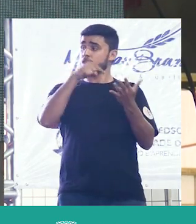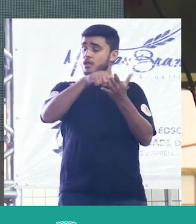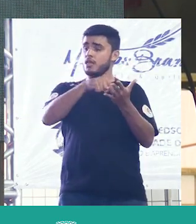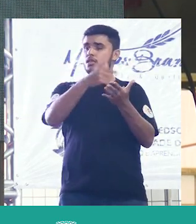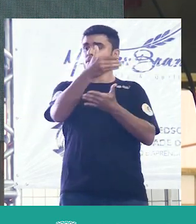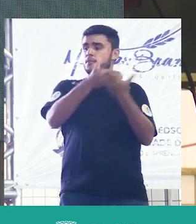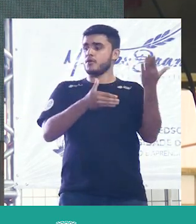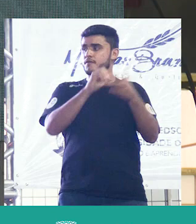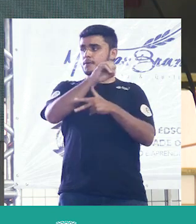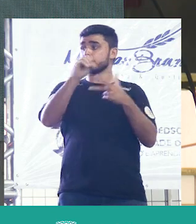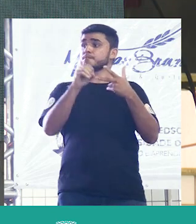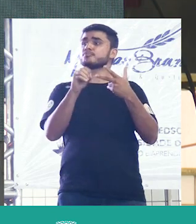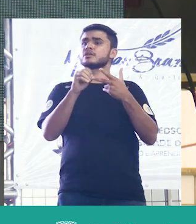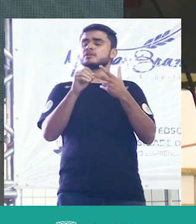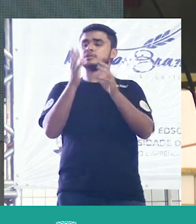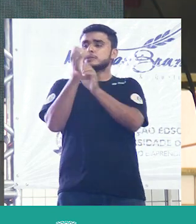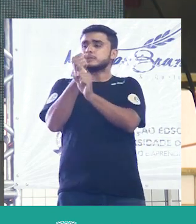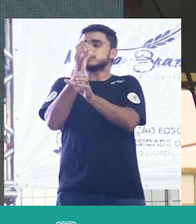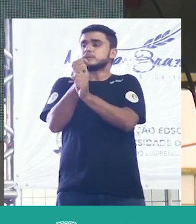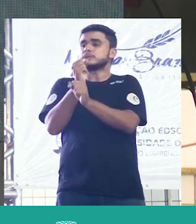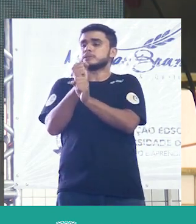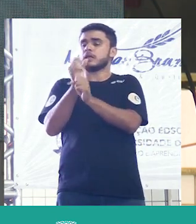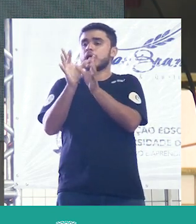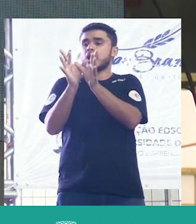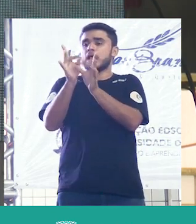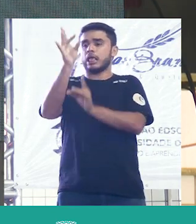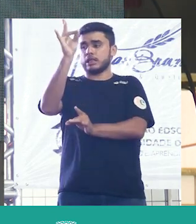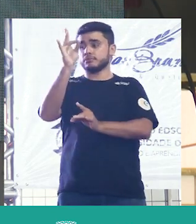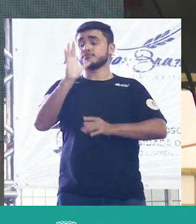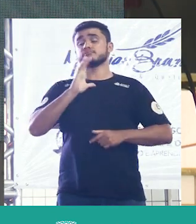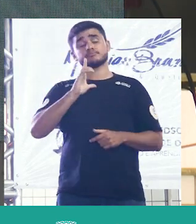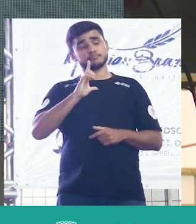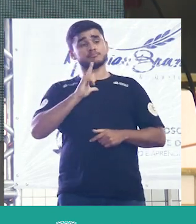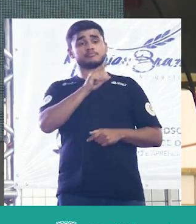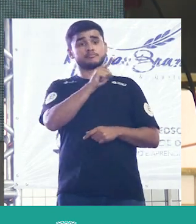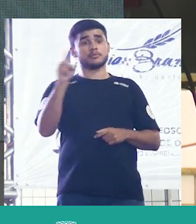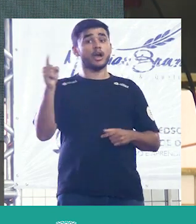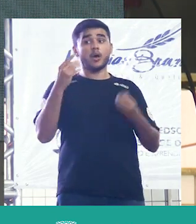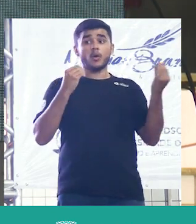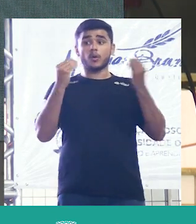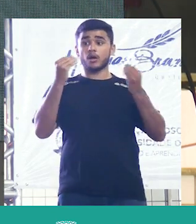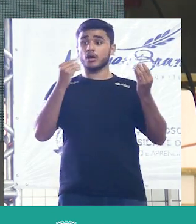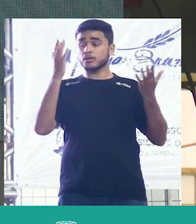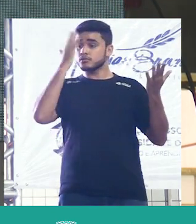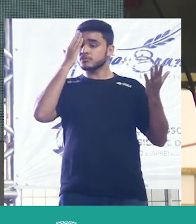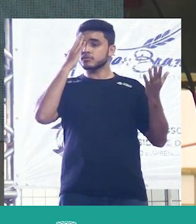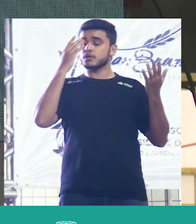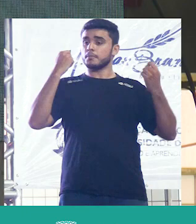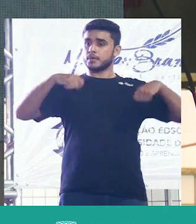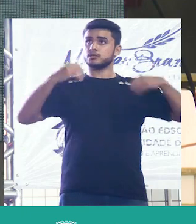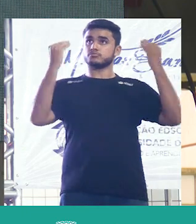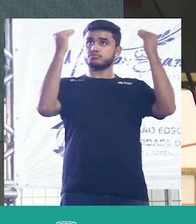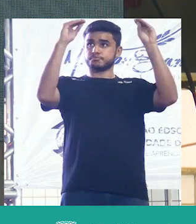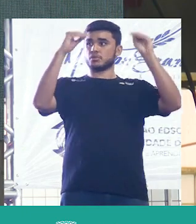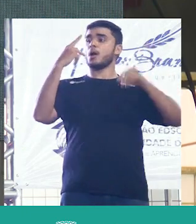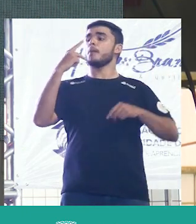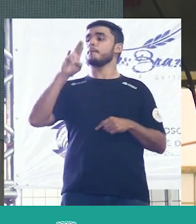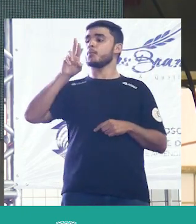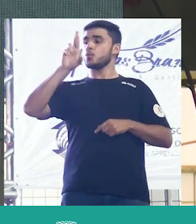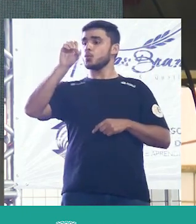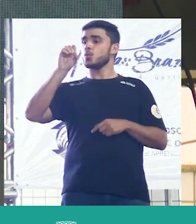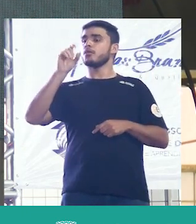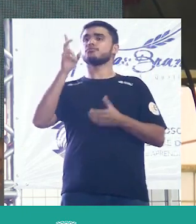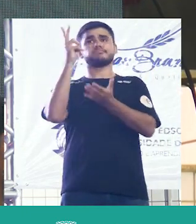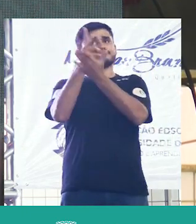você teve mais contas para fazer. E nessa questão, o reagente continua sendo 100% puro,